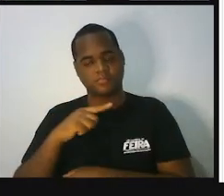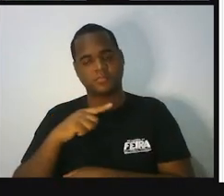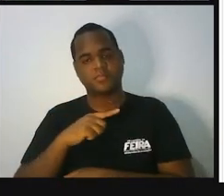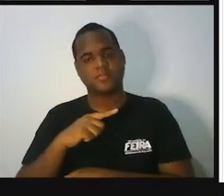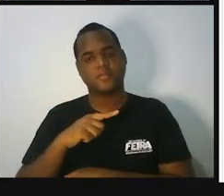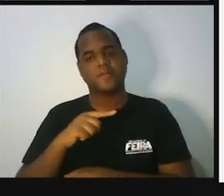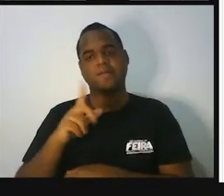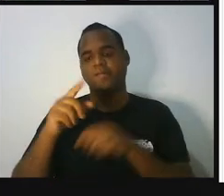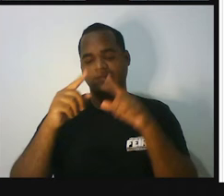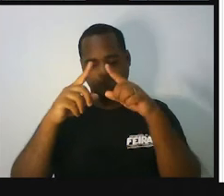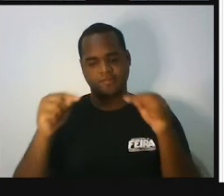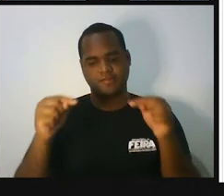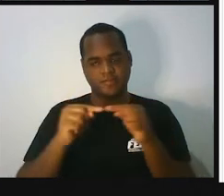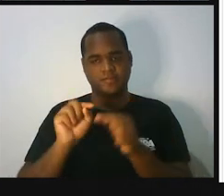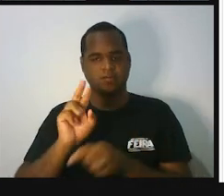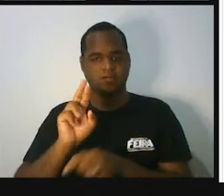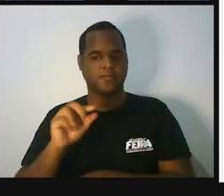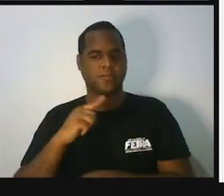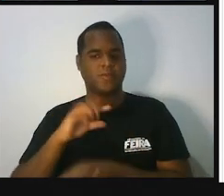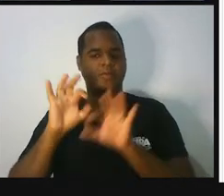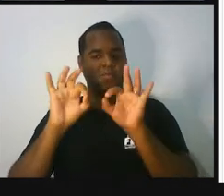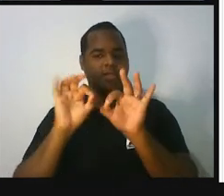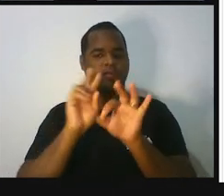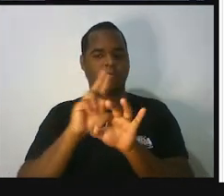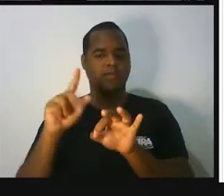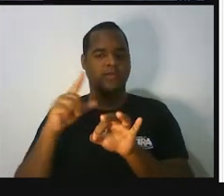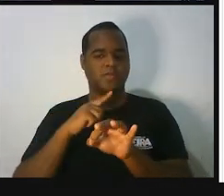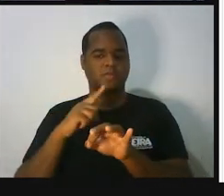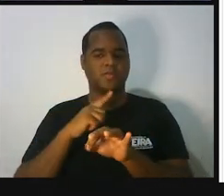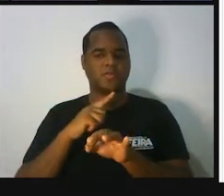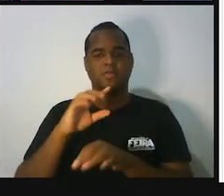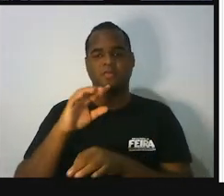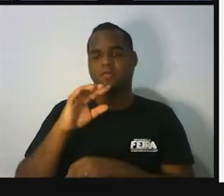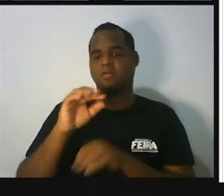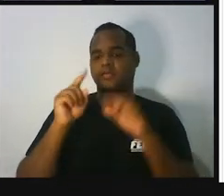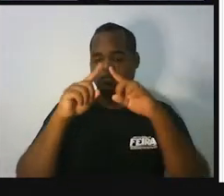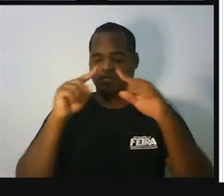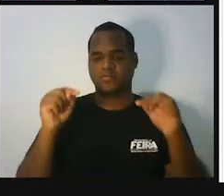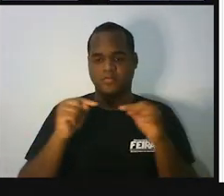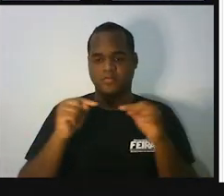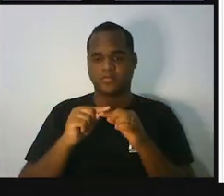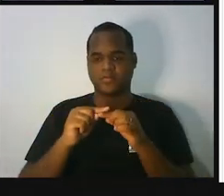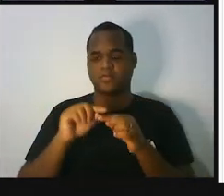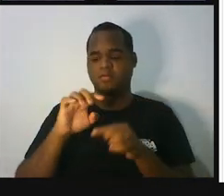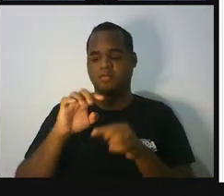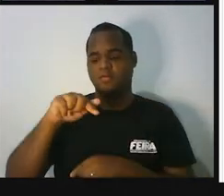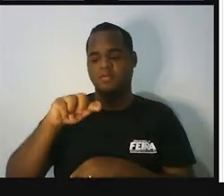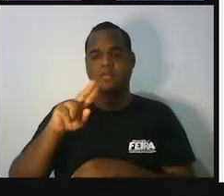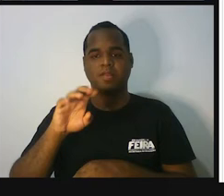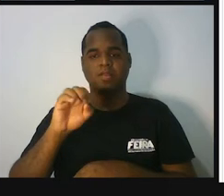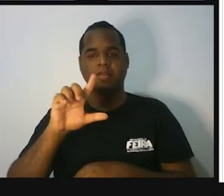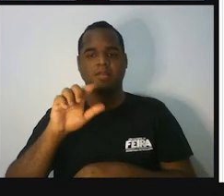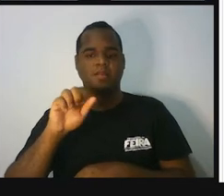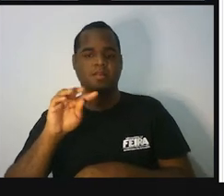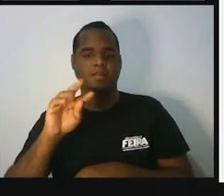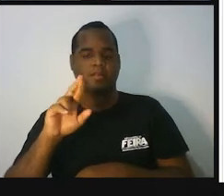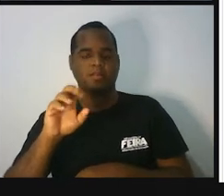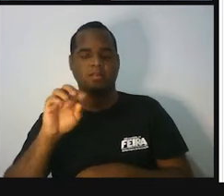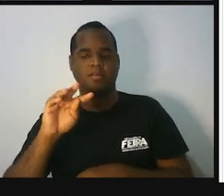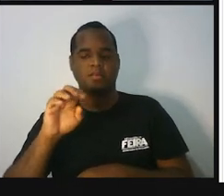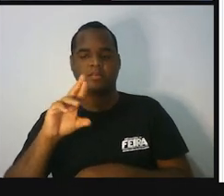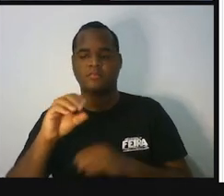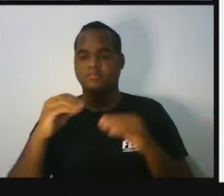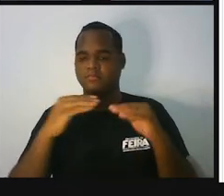o triângulo regular recebe um nome especial. Ele é chamado de triângulo equilátero. Equi significa